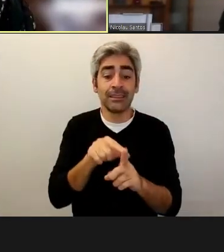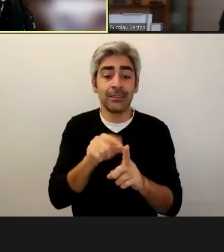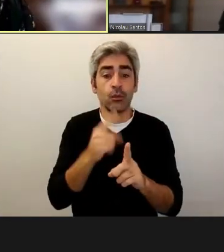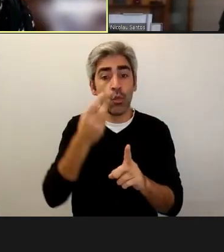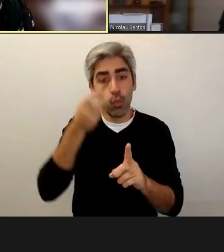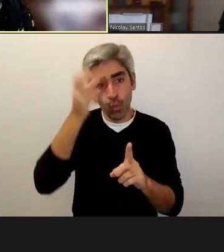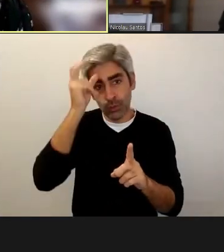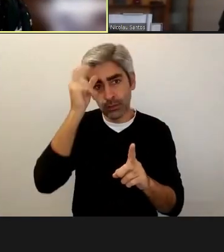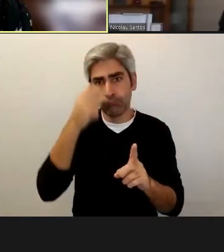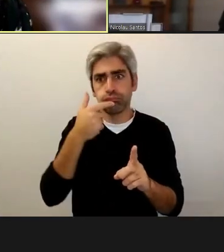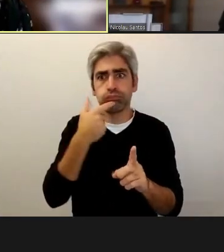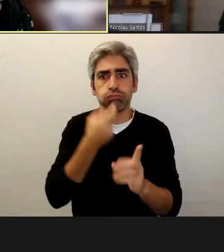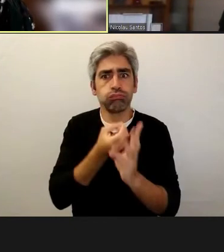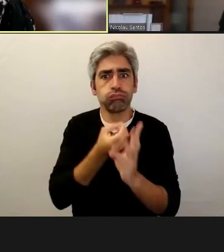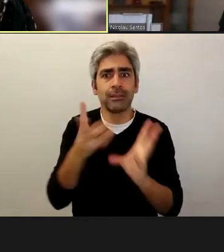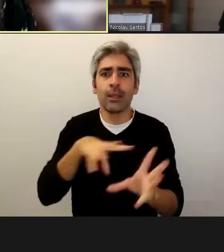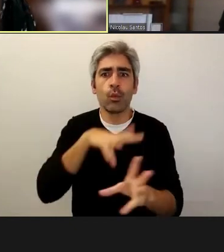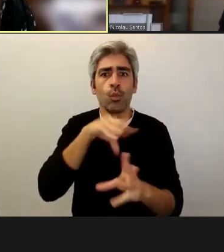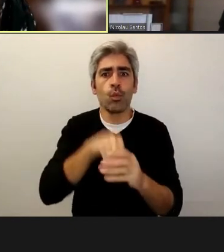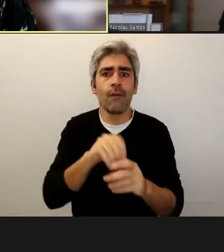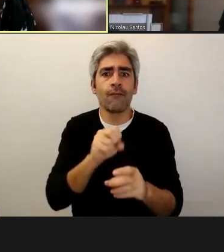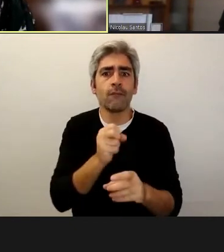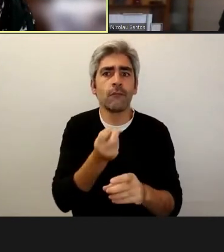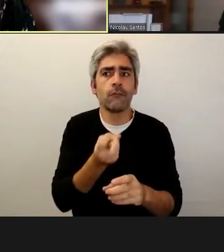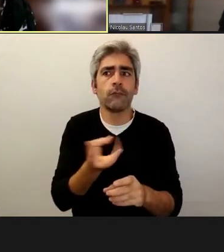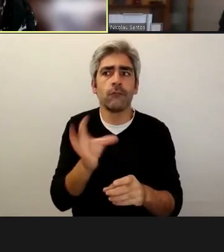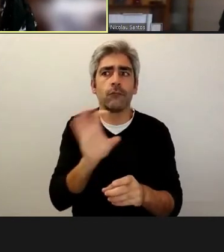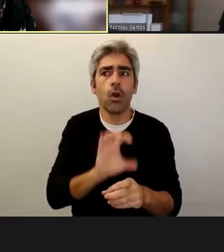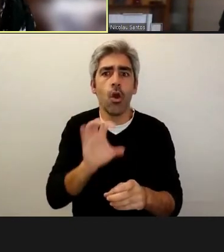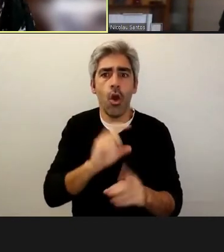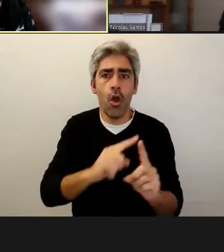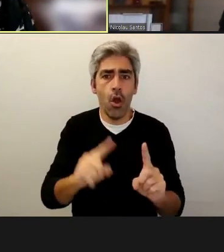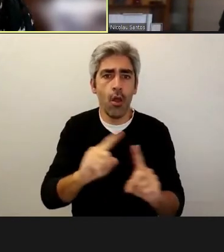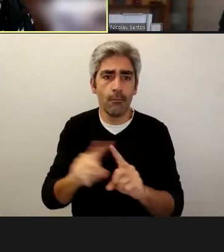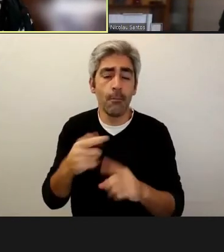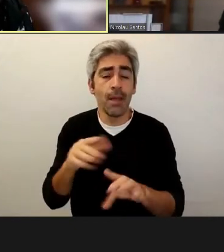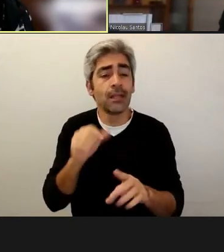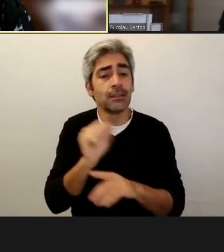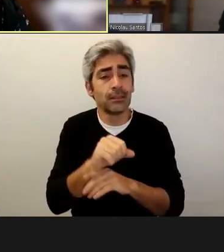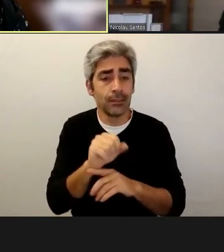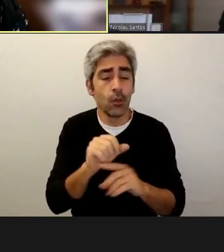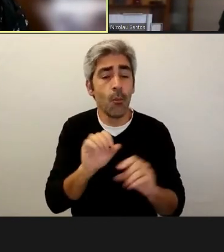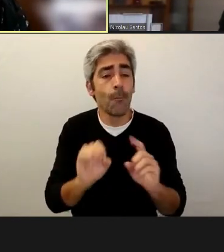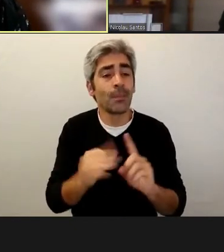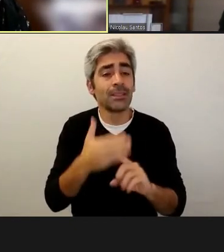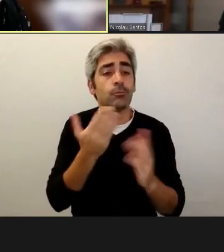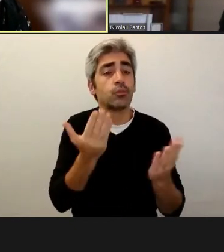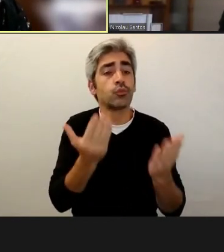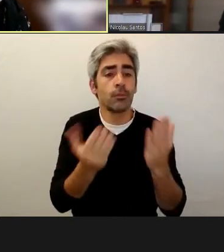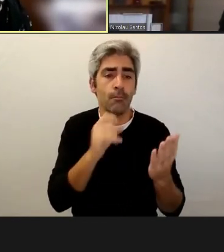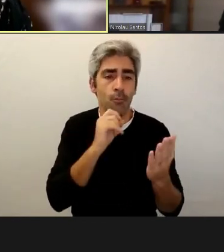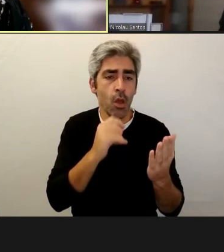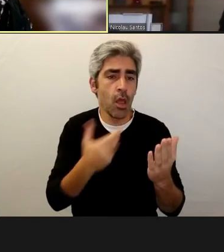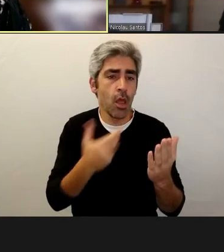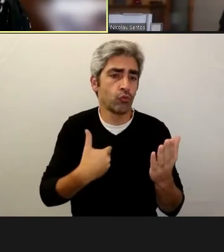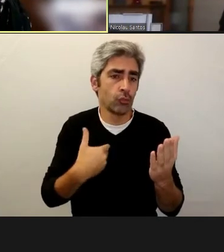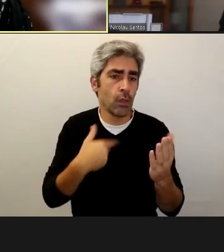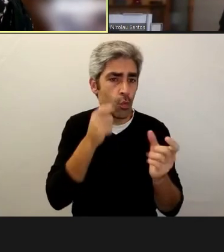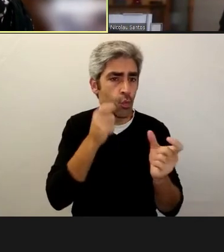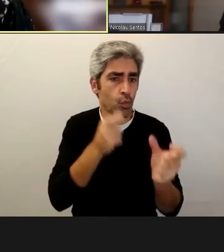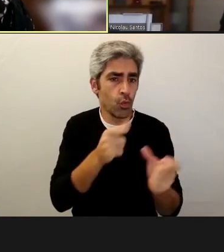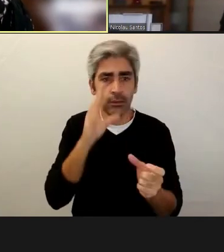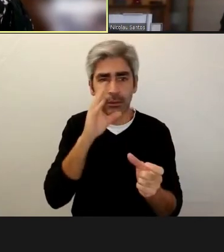que abrange de facto muitas modalidades, mas sim, o princípio da proporcionalidade pode ajudar precisamente a controlar se